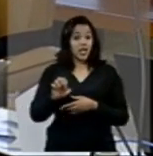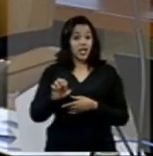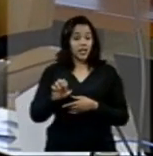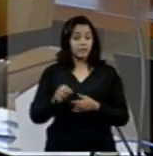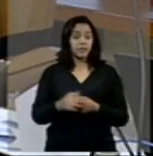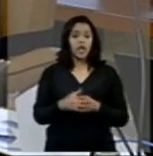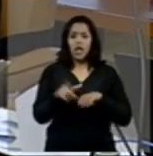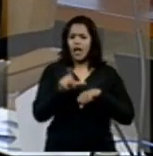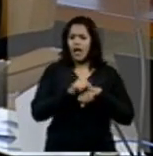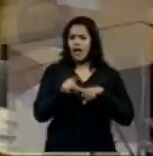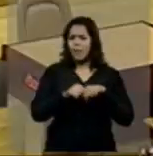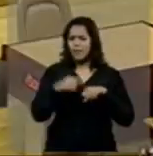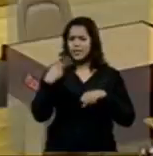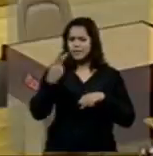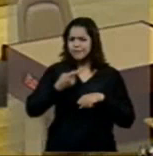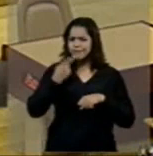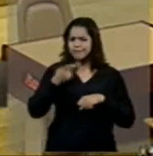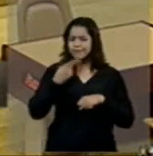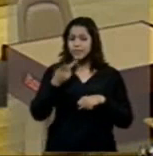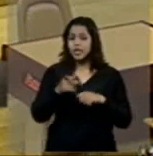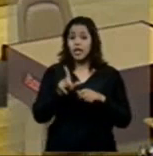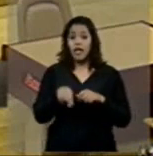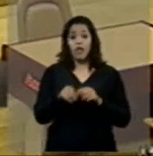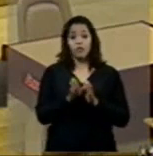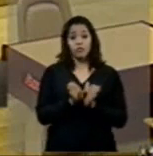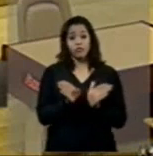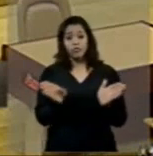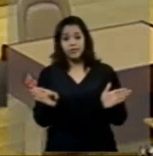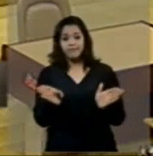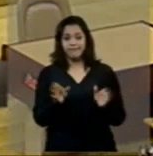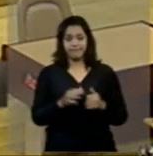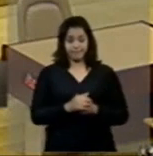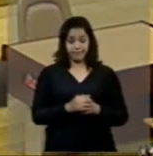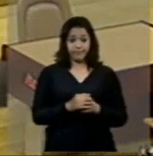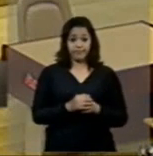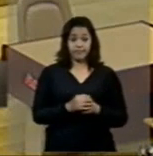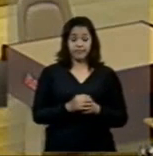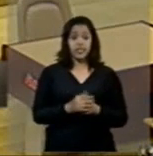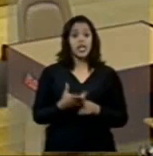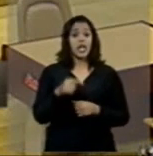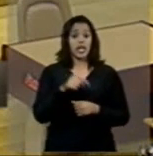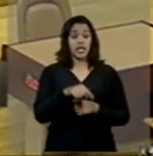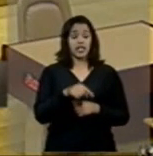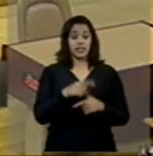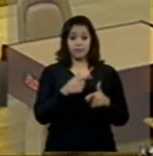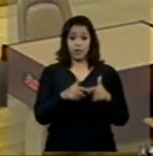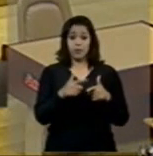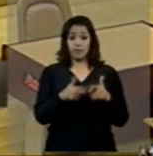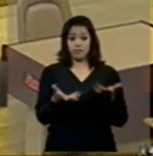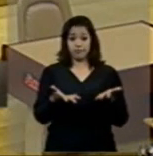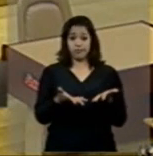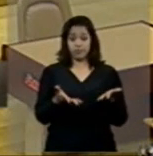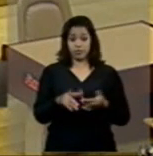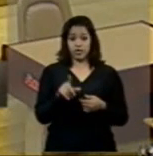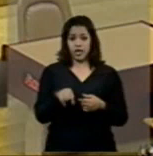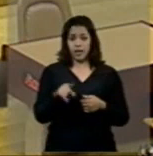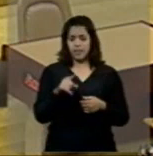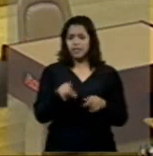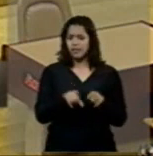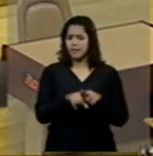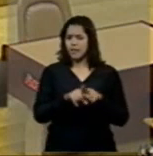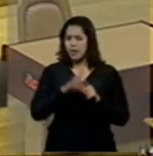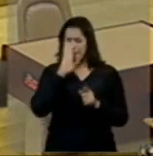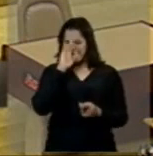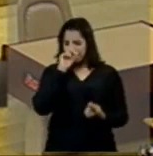o argumento se projeta para ambos os feitos. A questão, portanto, aqui colocada e que é também um dos pontos